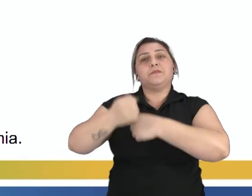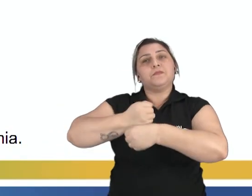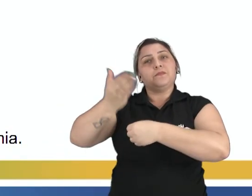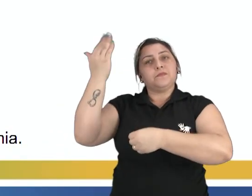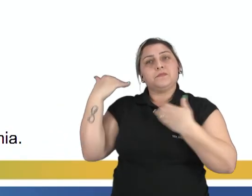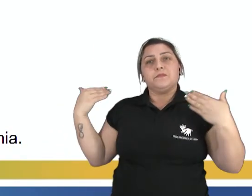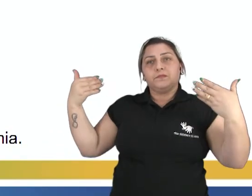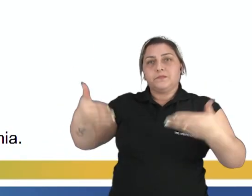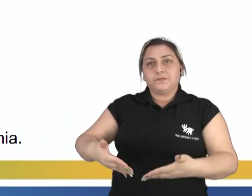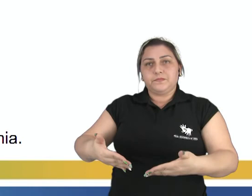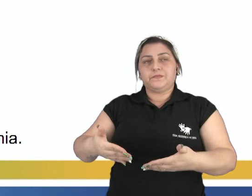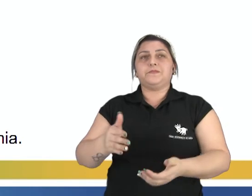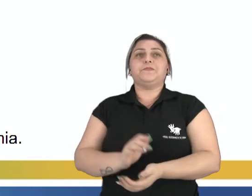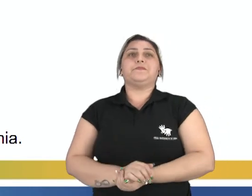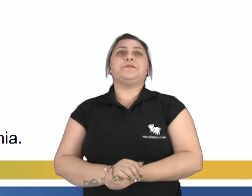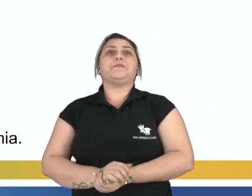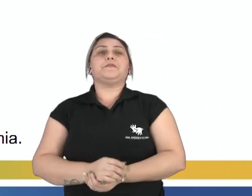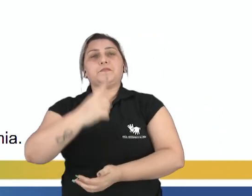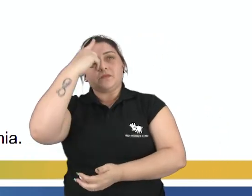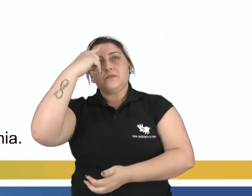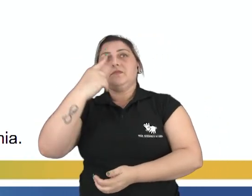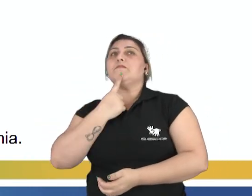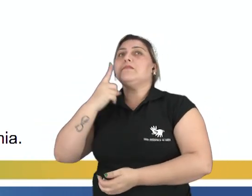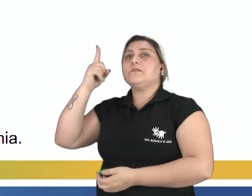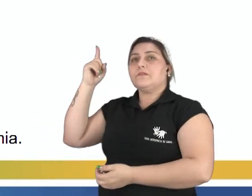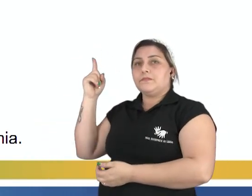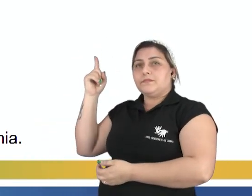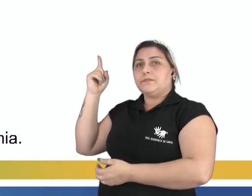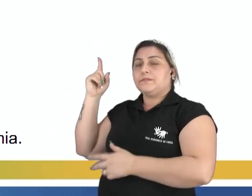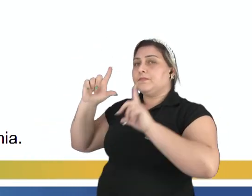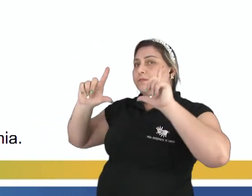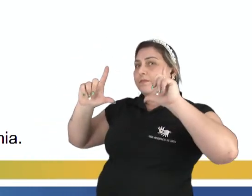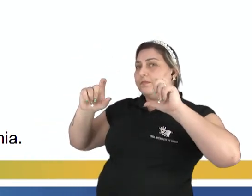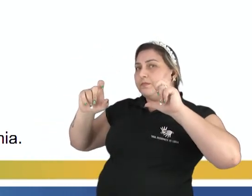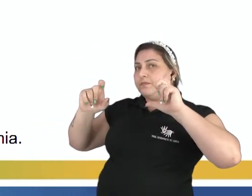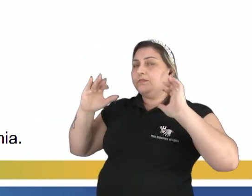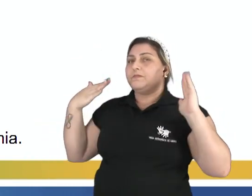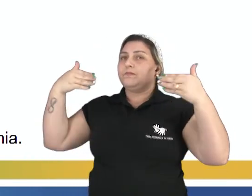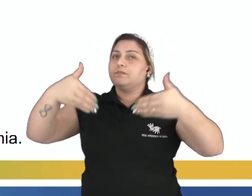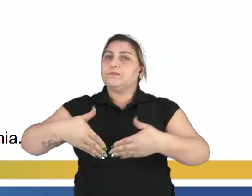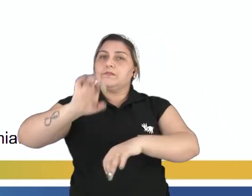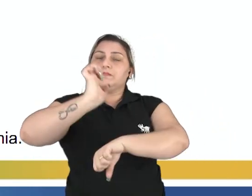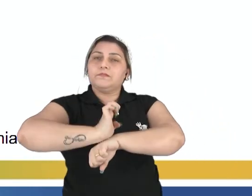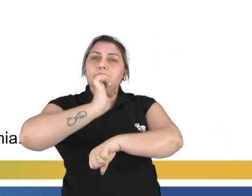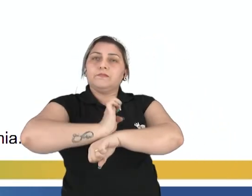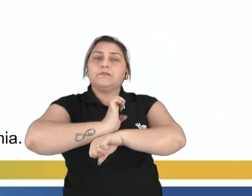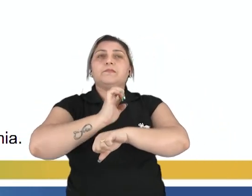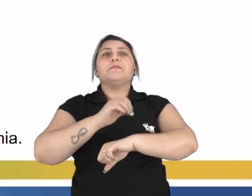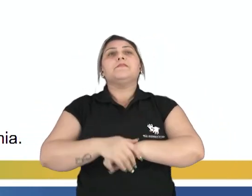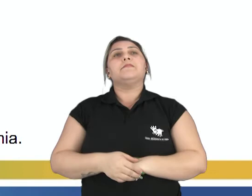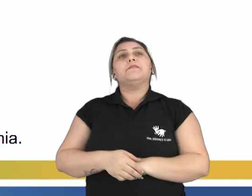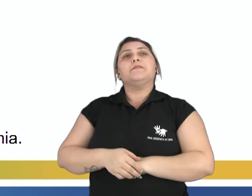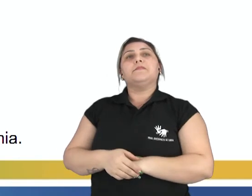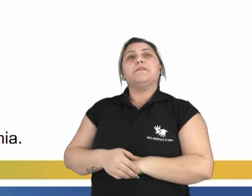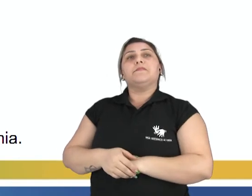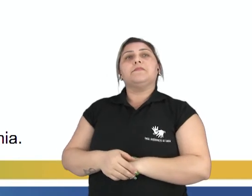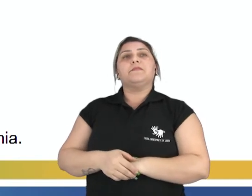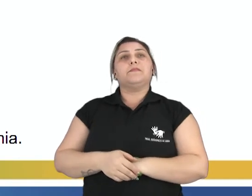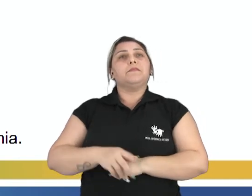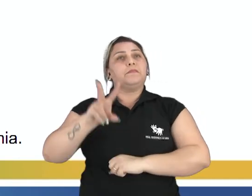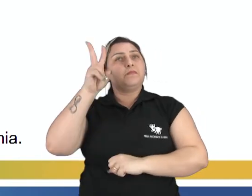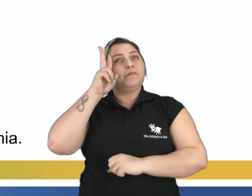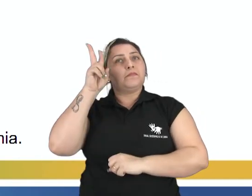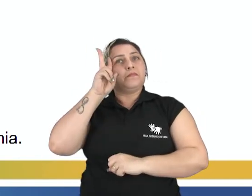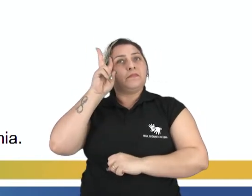agora, certo? Então aí nós temos um retrato, a foto, né, tirada ali do Fórum Estadual, né, que ocorreu na segunda-feira,